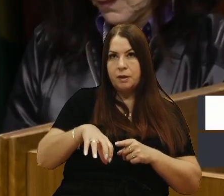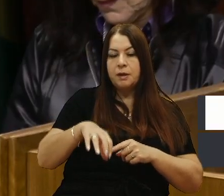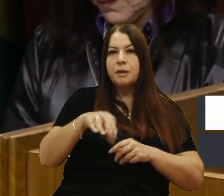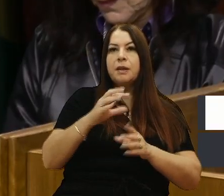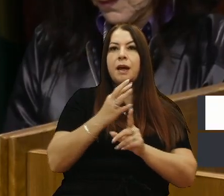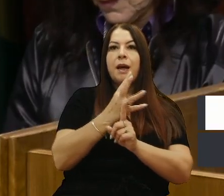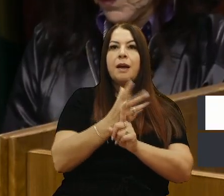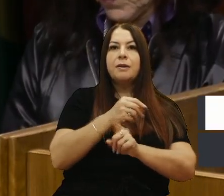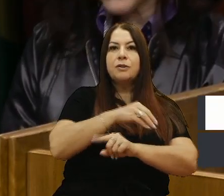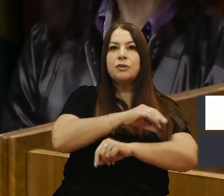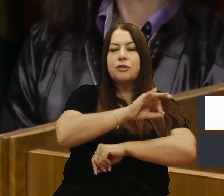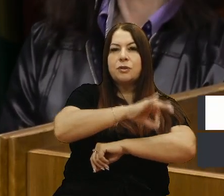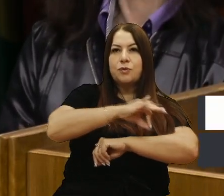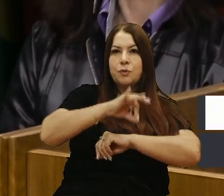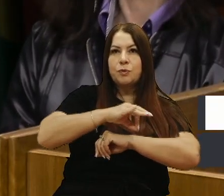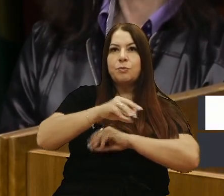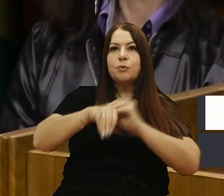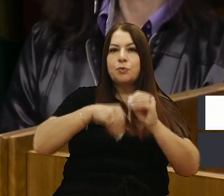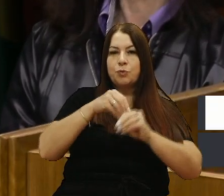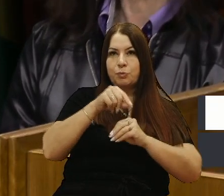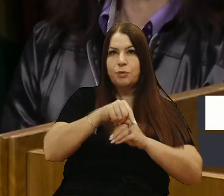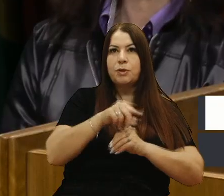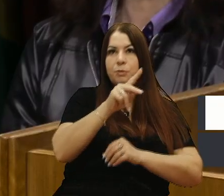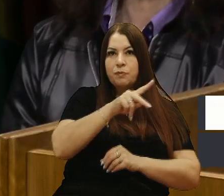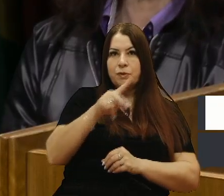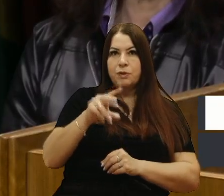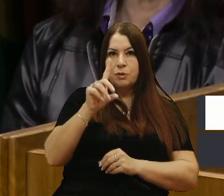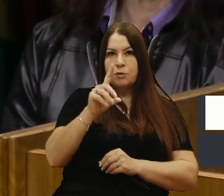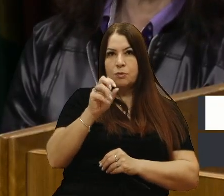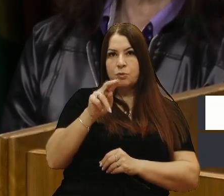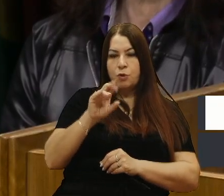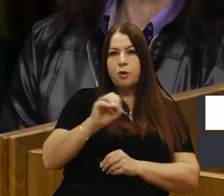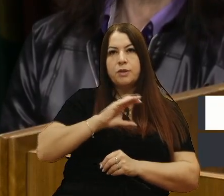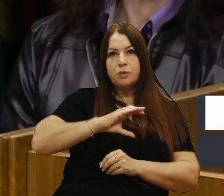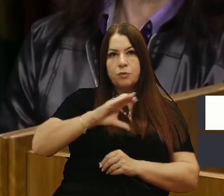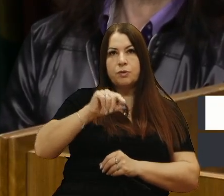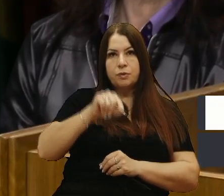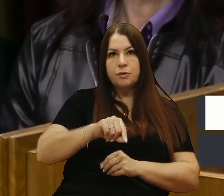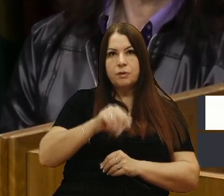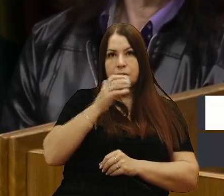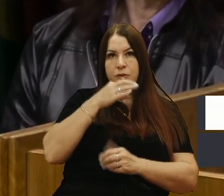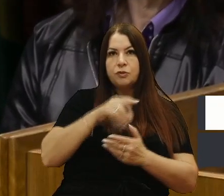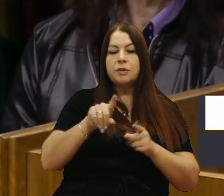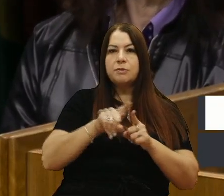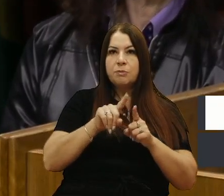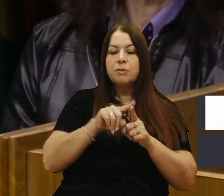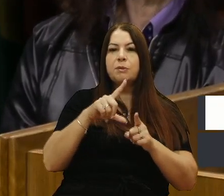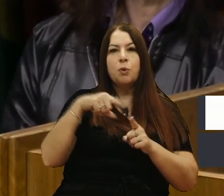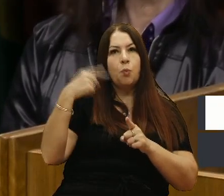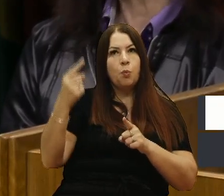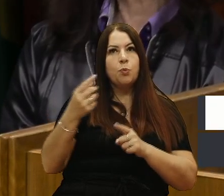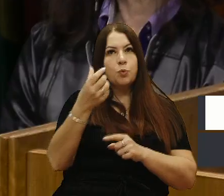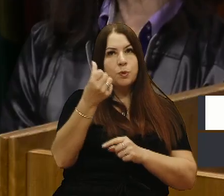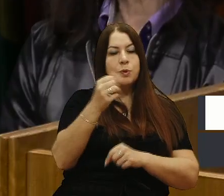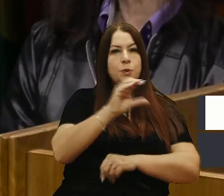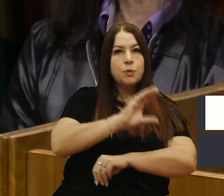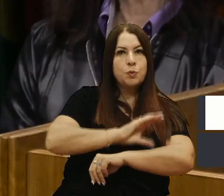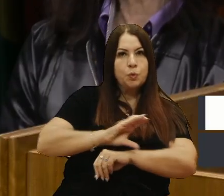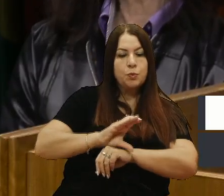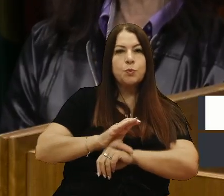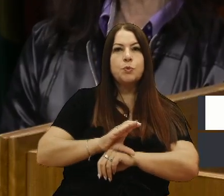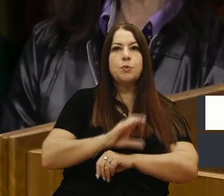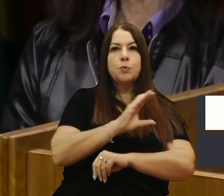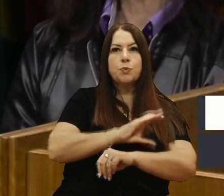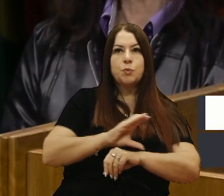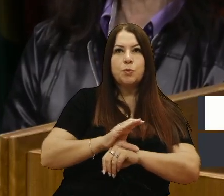Arquitetura, que envolve o curso de Arquitetura e Urbanismo, em que a professora Doris é a coordenadora aqui em Caxias, mas temos também outros 6 cursos, o